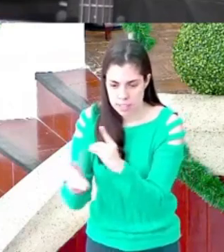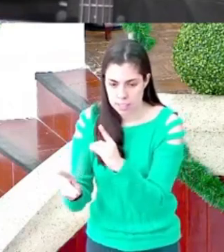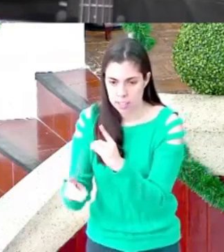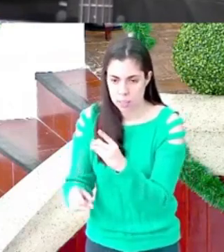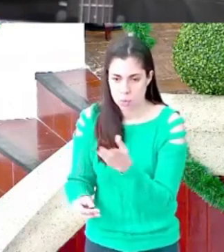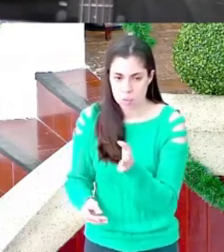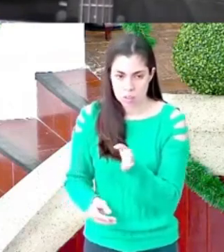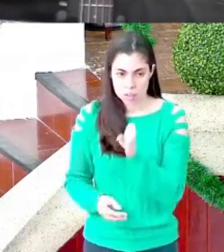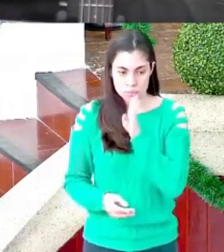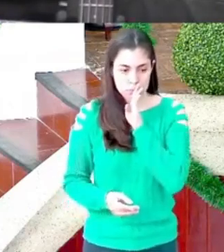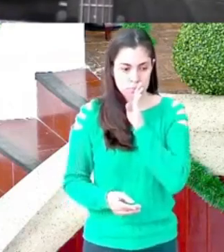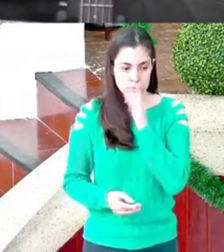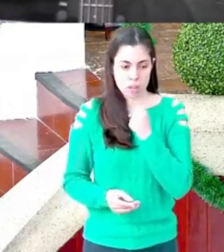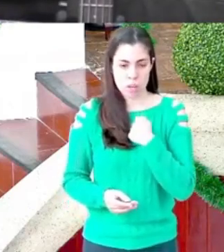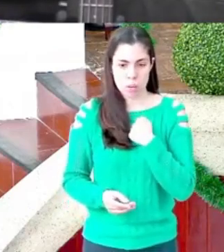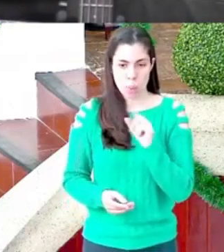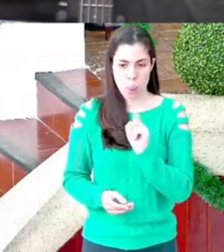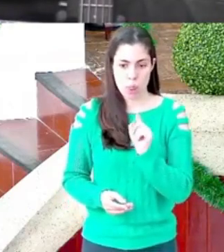crê.